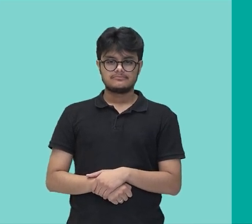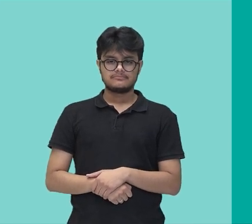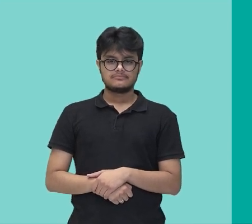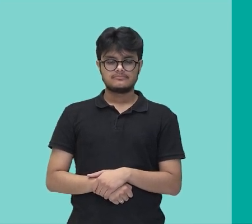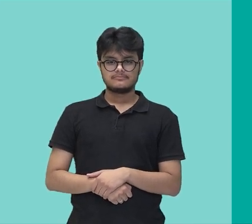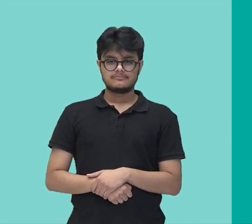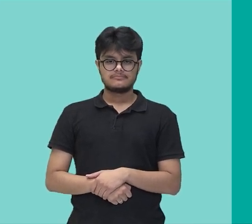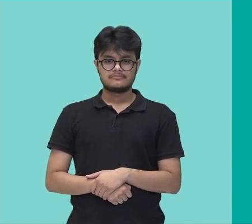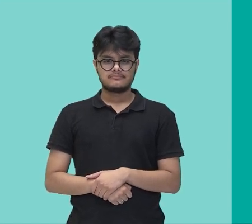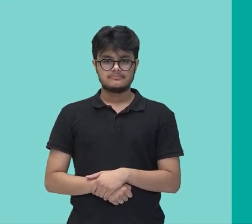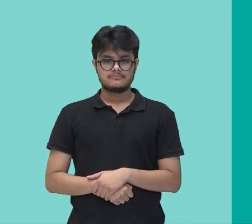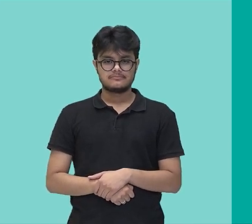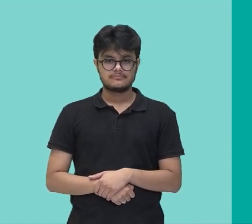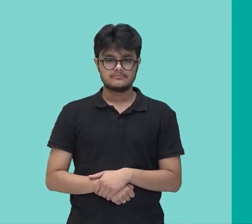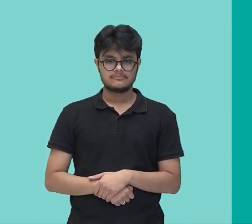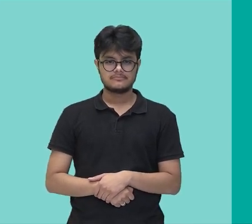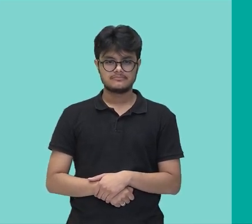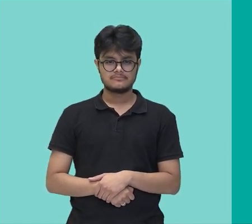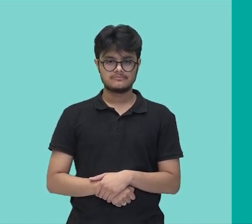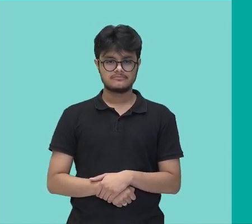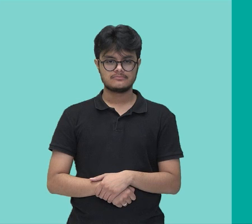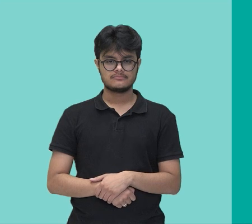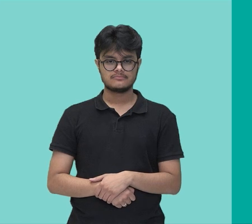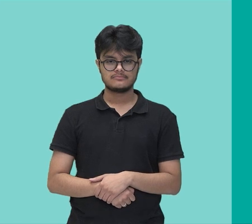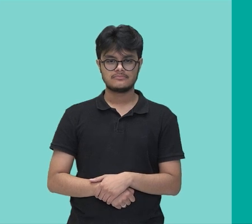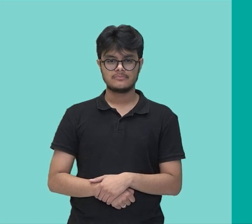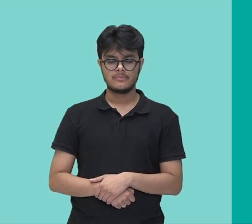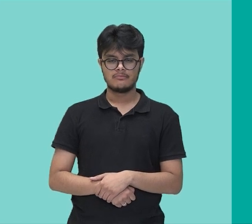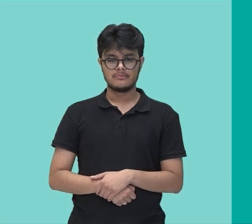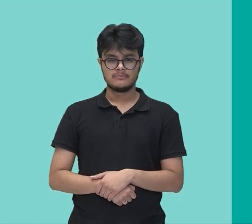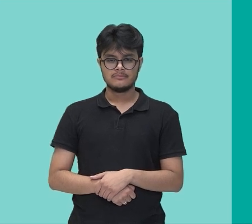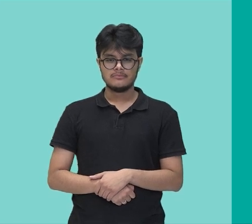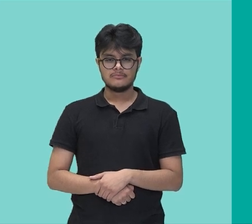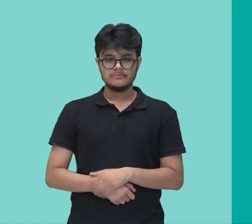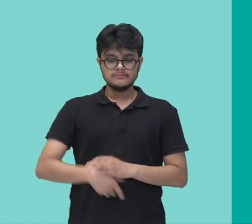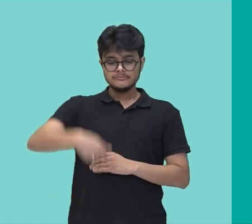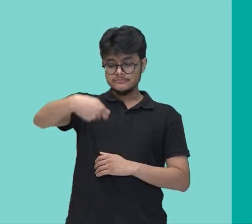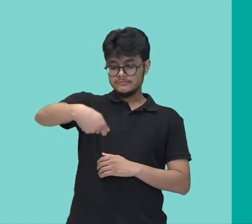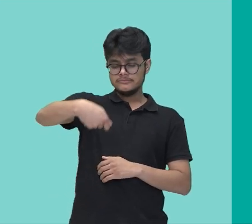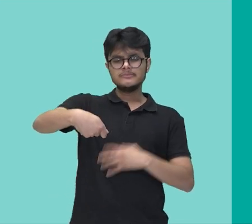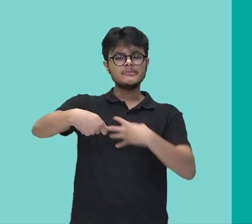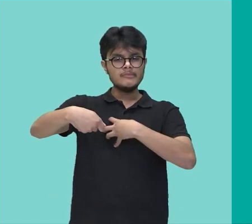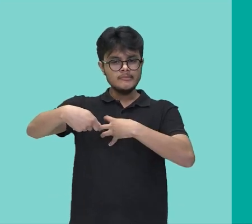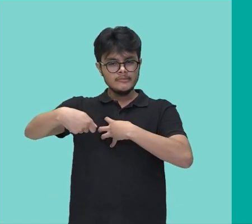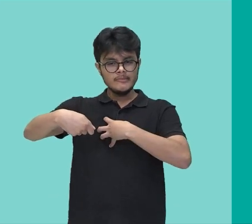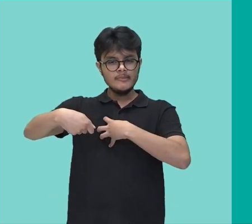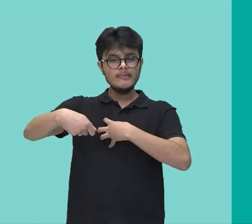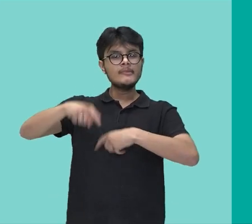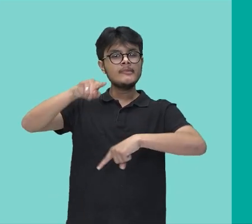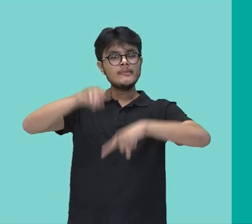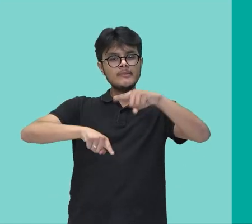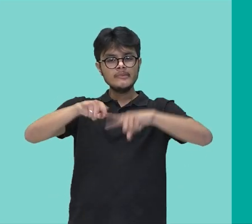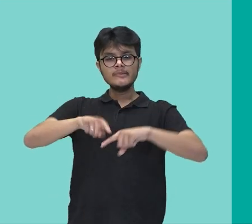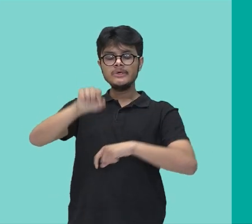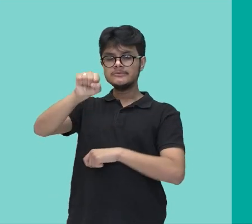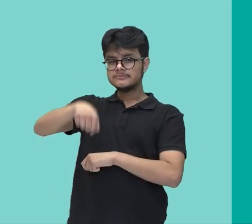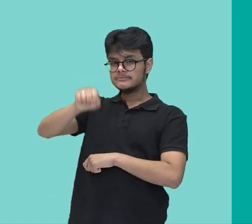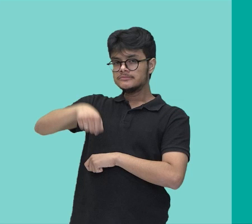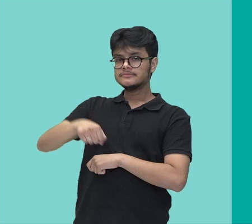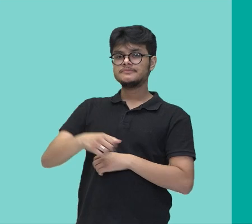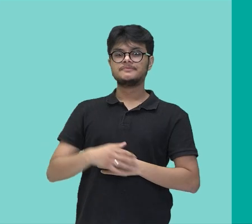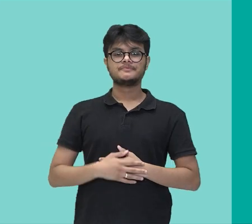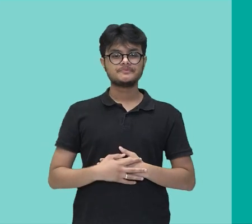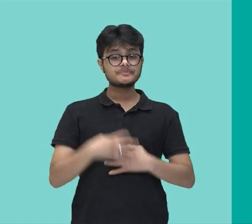átomos que estão ao seu redor, né, todas as moléculas daquele material que está sendo do objeto, ele vai,